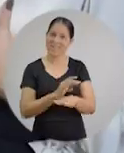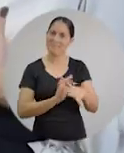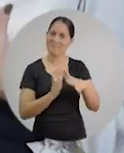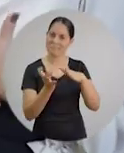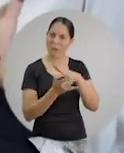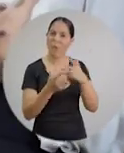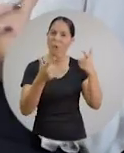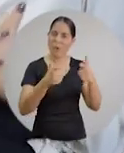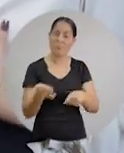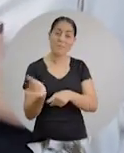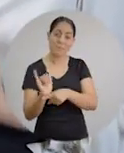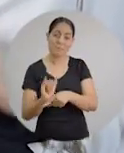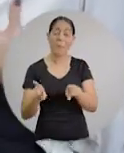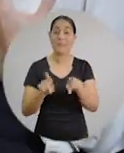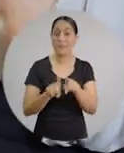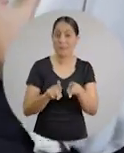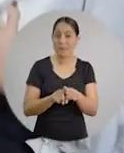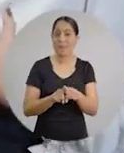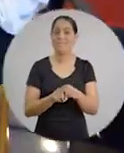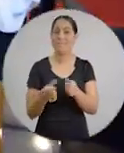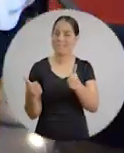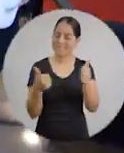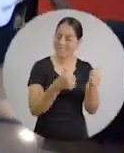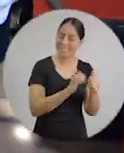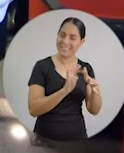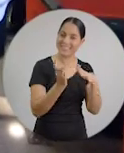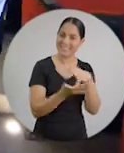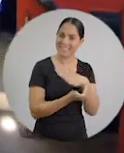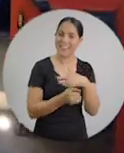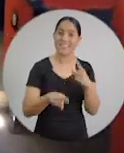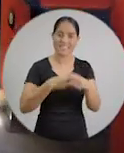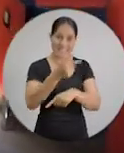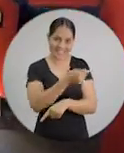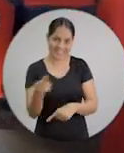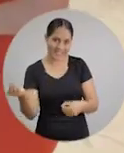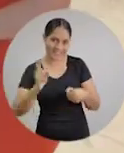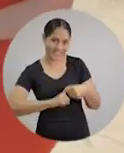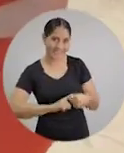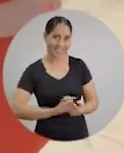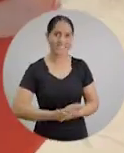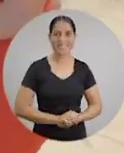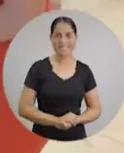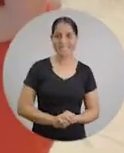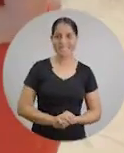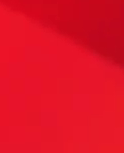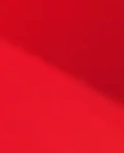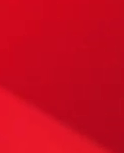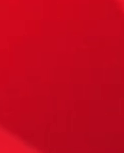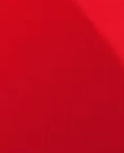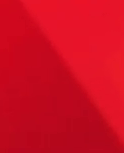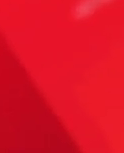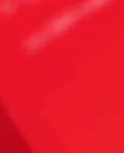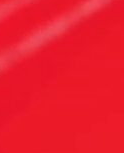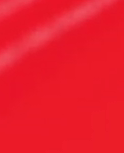Brasil? Acesse o canal do Conselho Federal no YouTube e siga nossas redes. Semana que vem a gente volta.